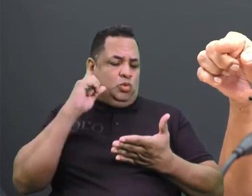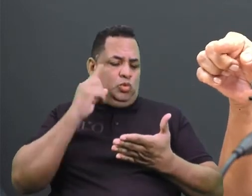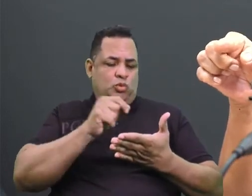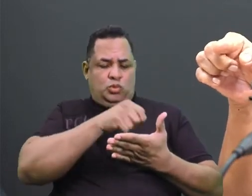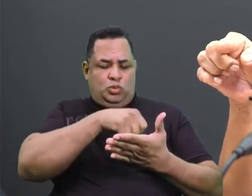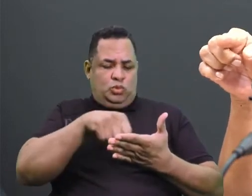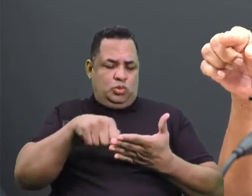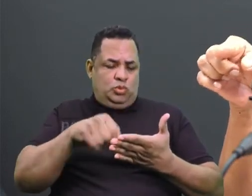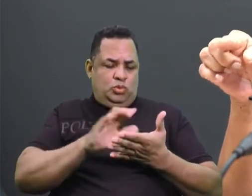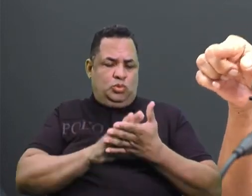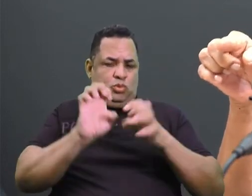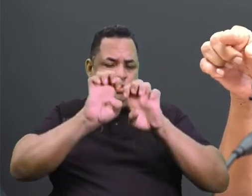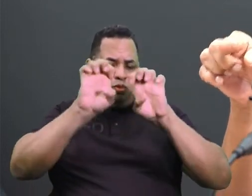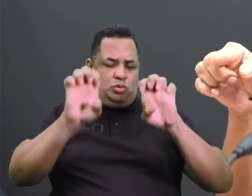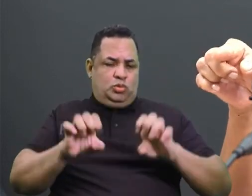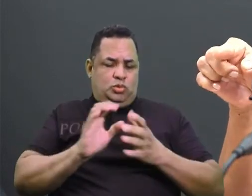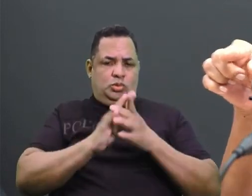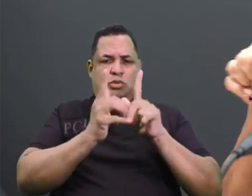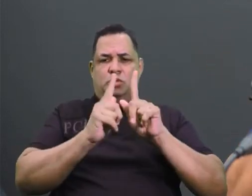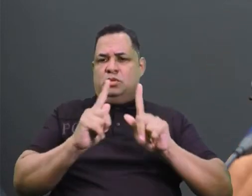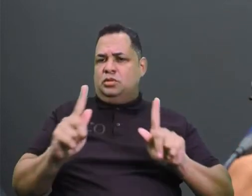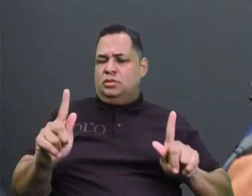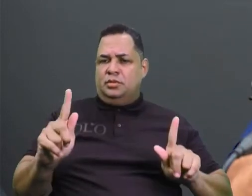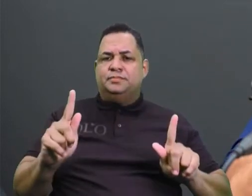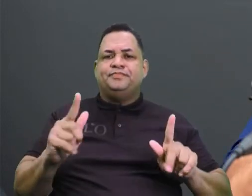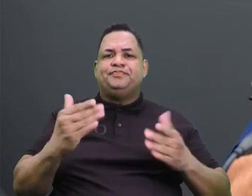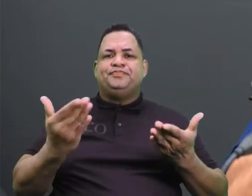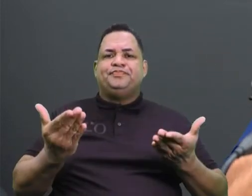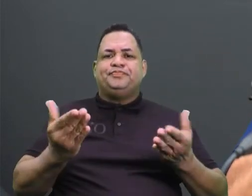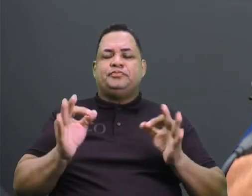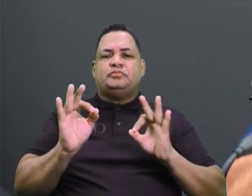a estrutura da gramática. Então,